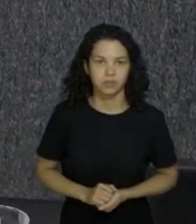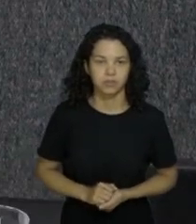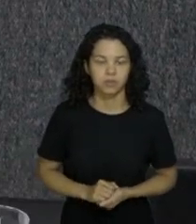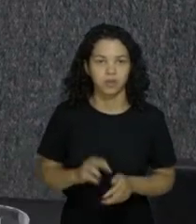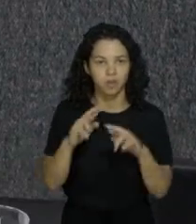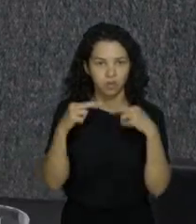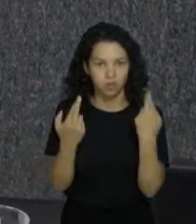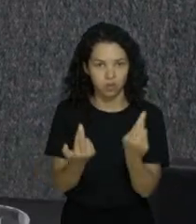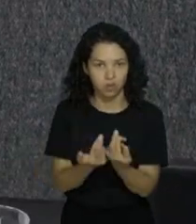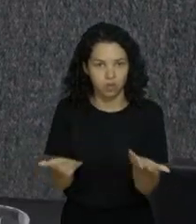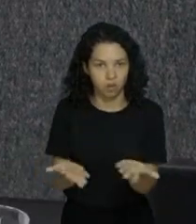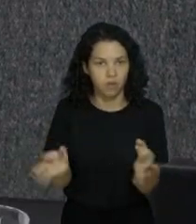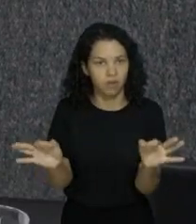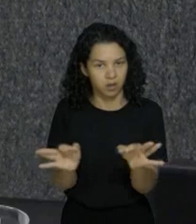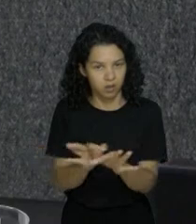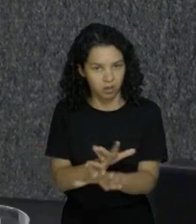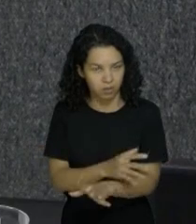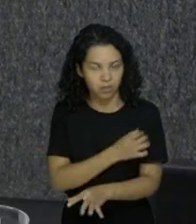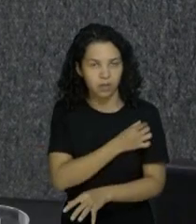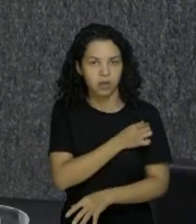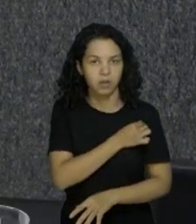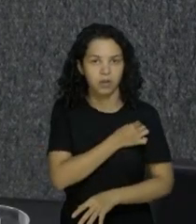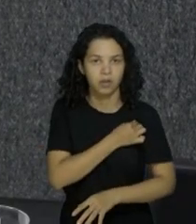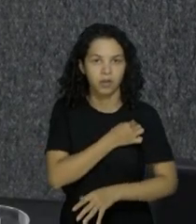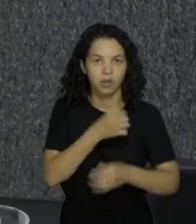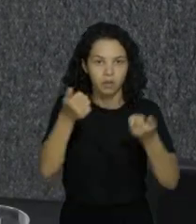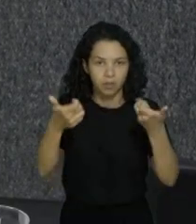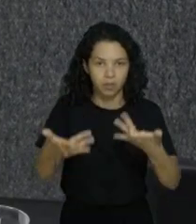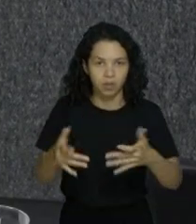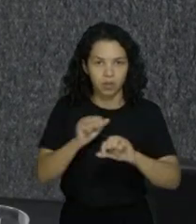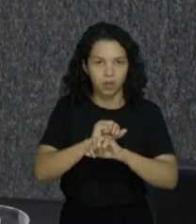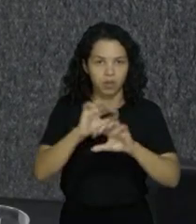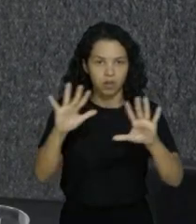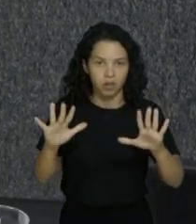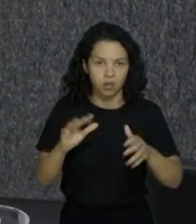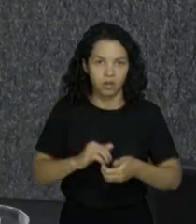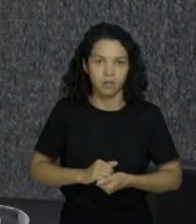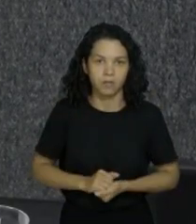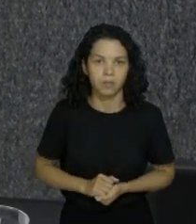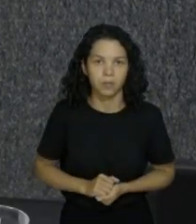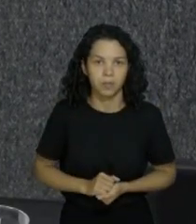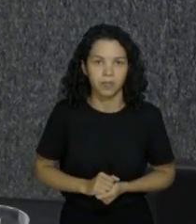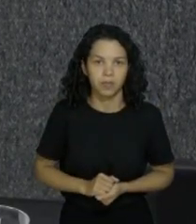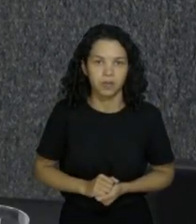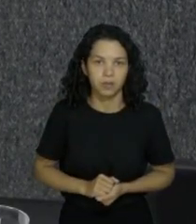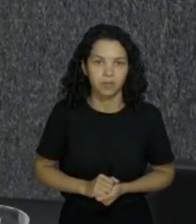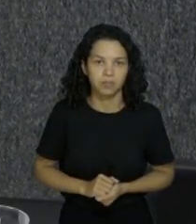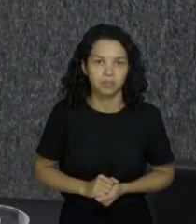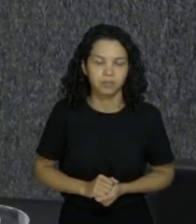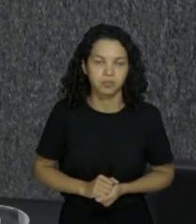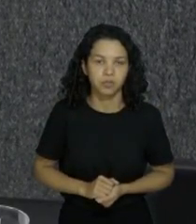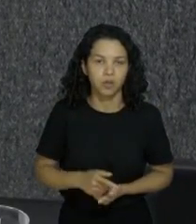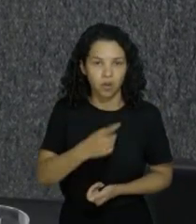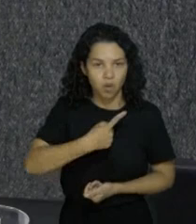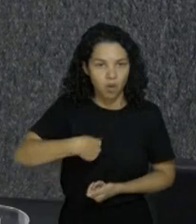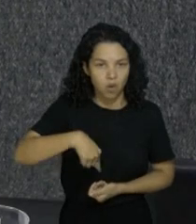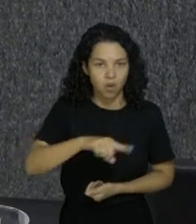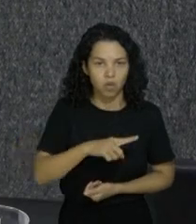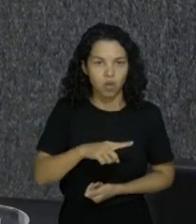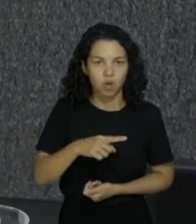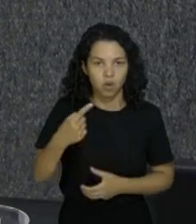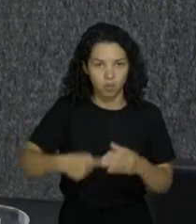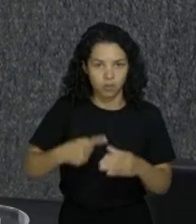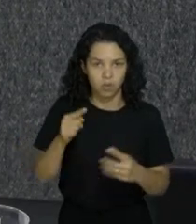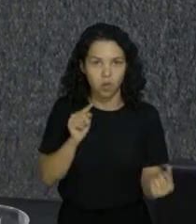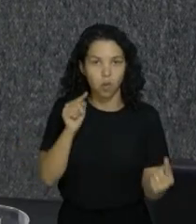a reunião só quero deixar claro que o lema da dessa comissão se é um fórum aberto de